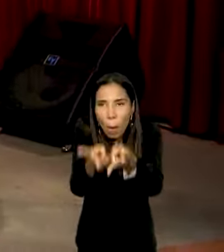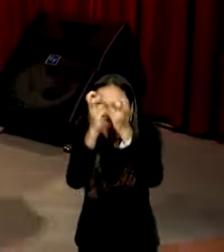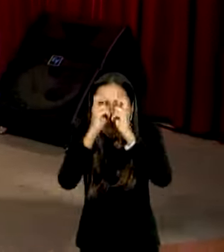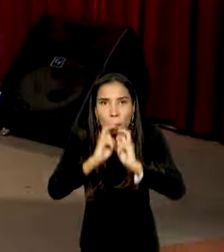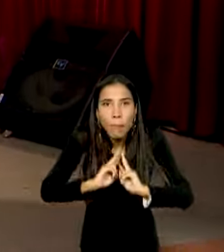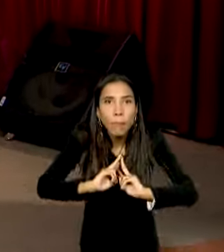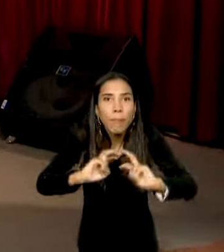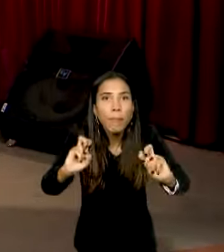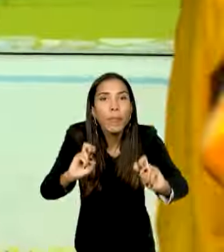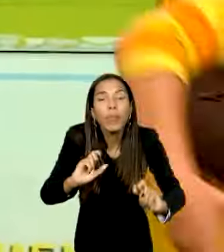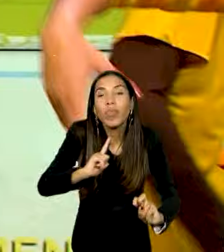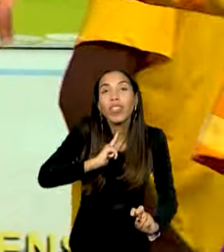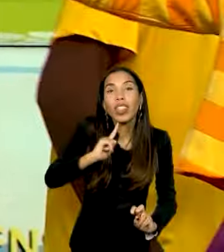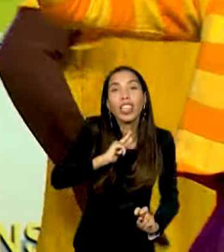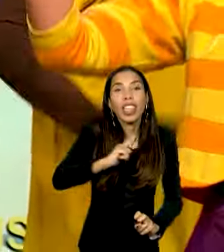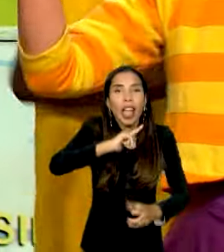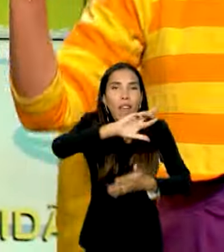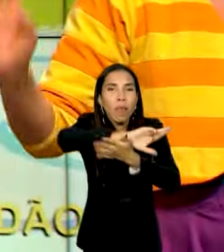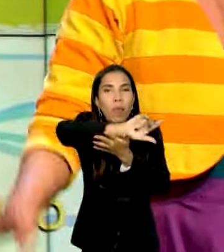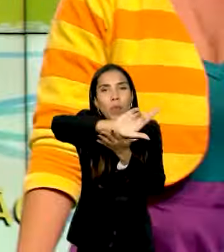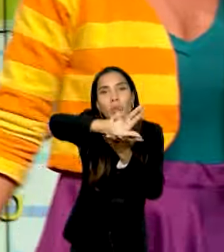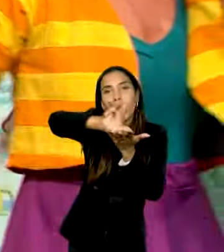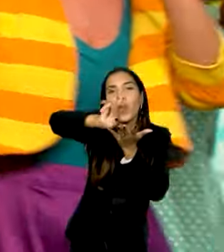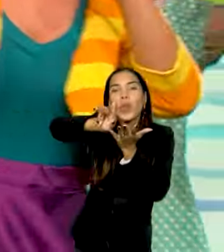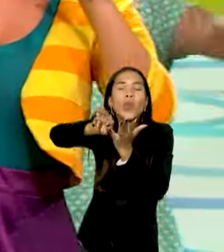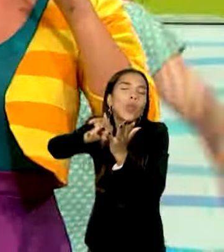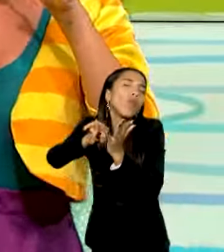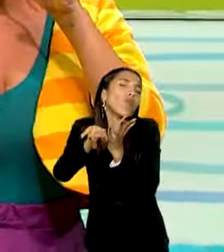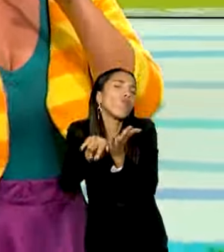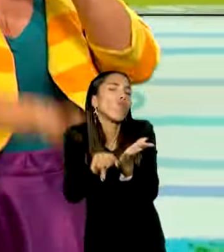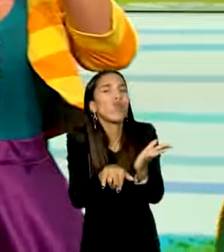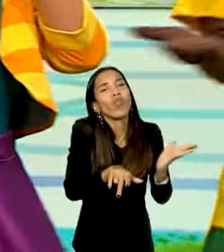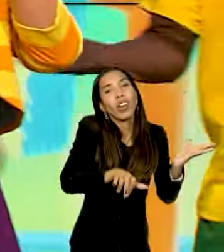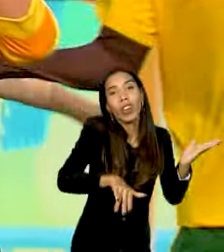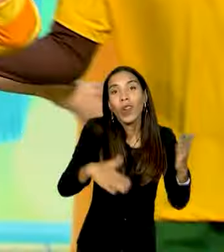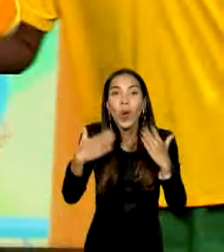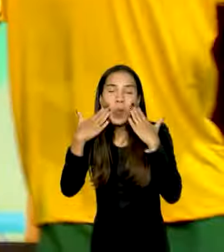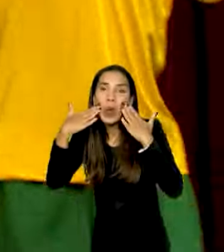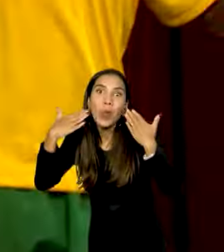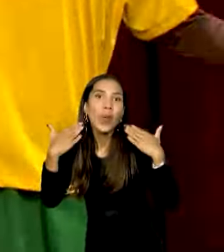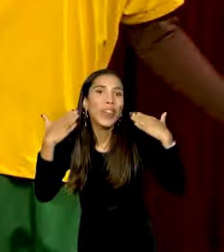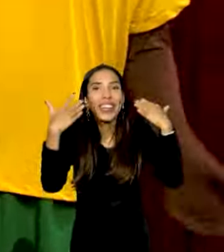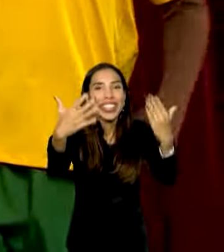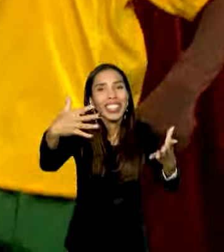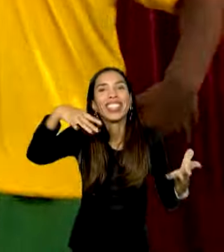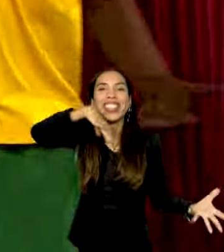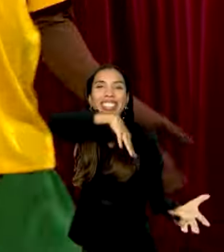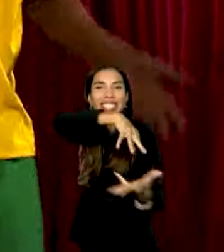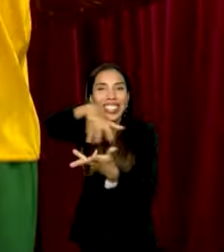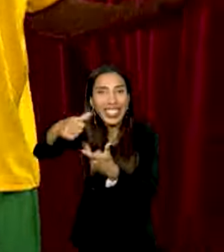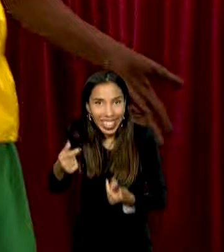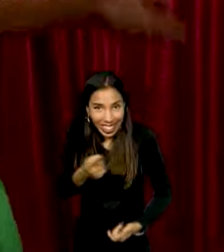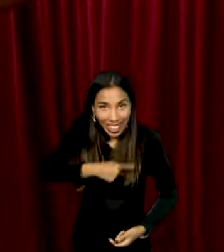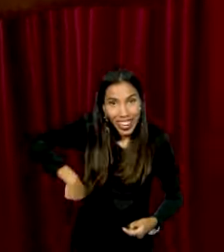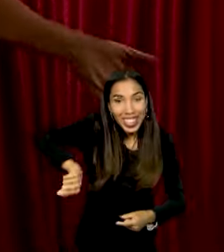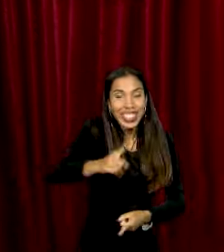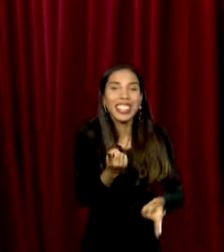São as formas de cruzar a imensidão, demonstrando pro mundo